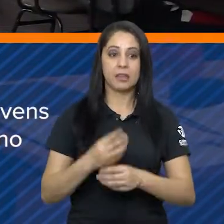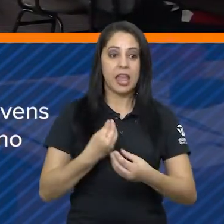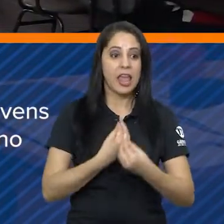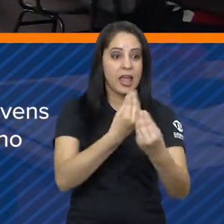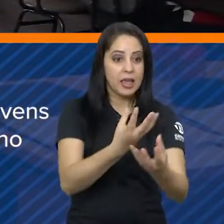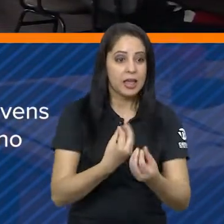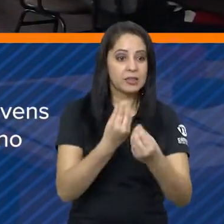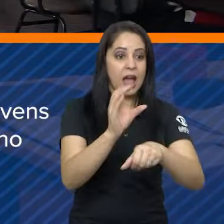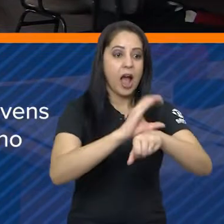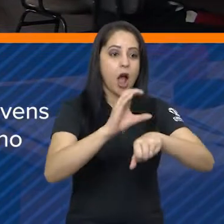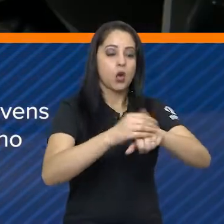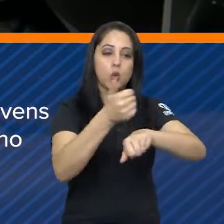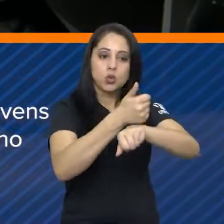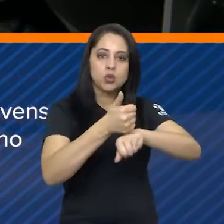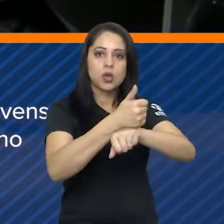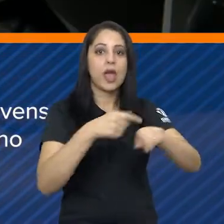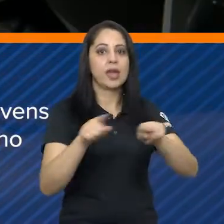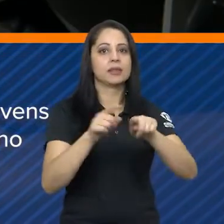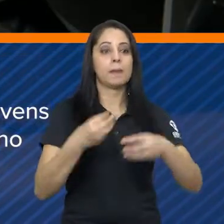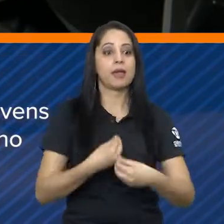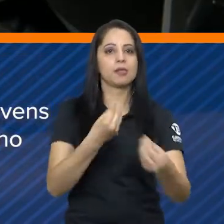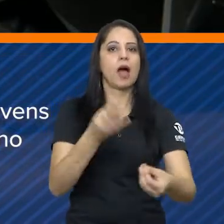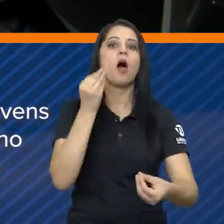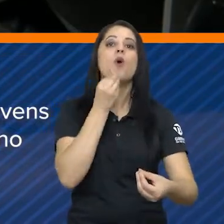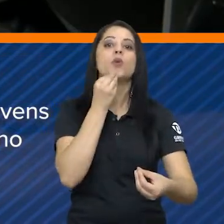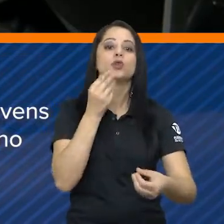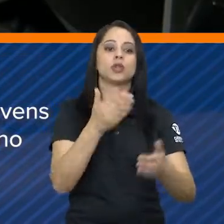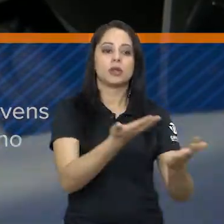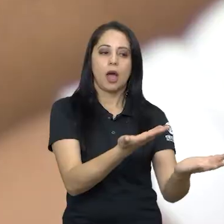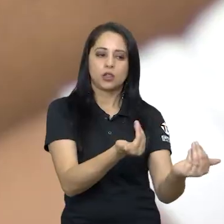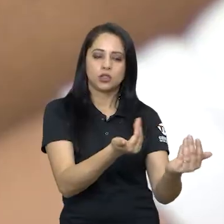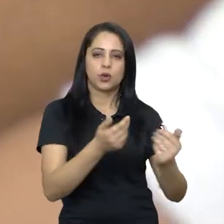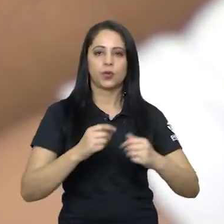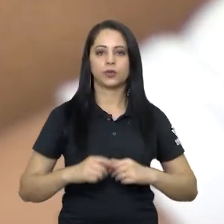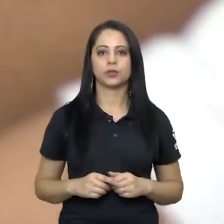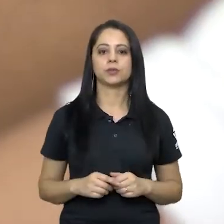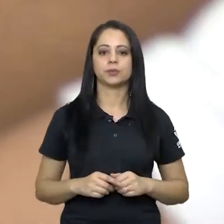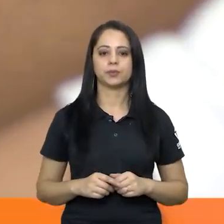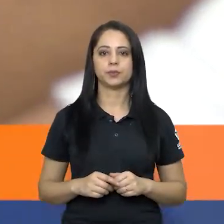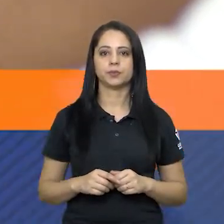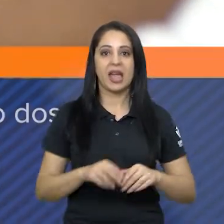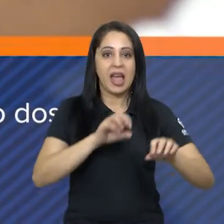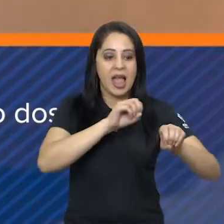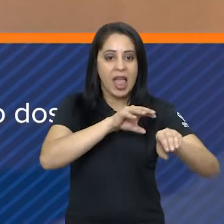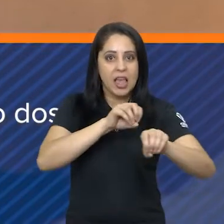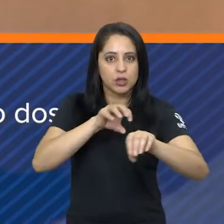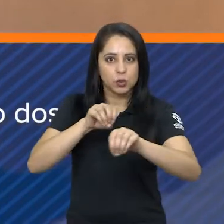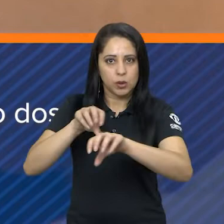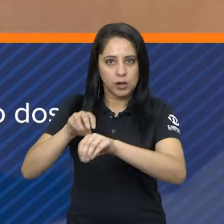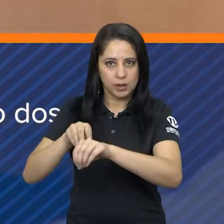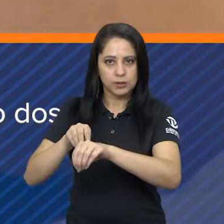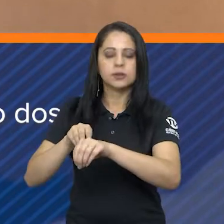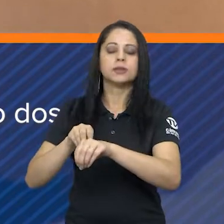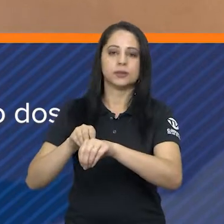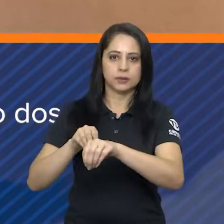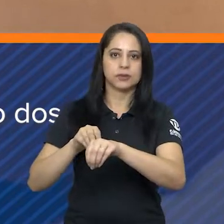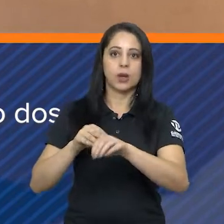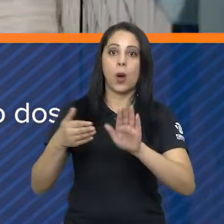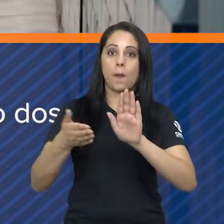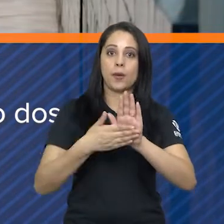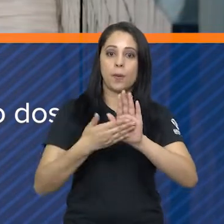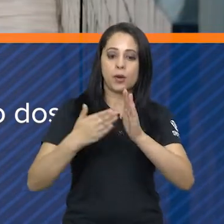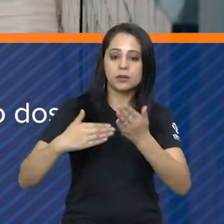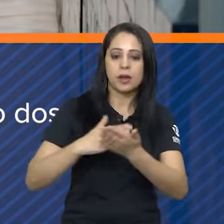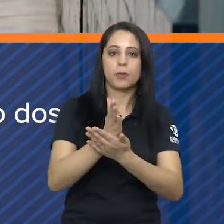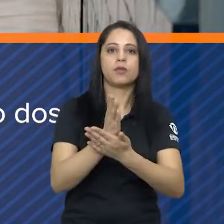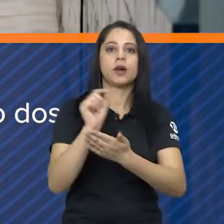propostas que oferecem qualificação e oportunidades para jovens na educação foi aprovada proposta que possibilitou a